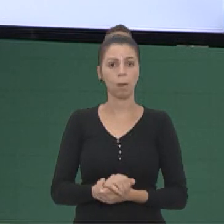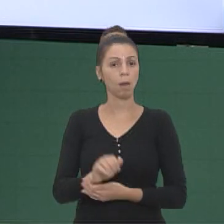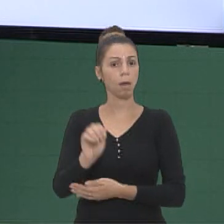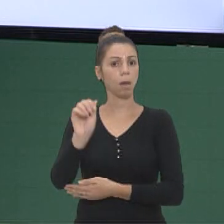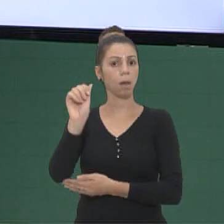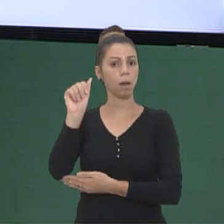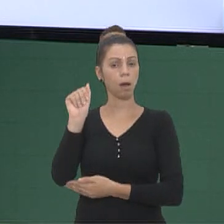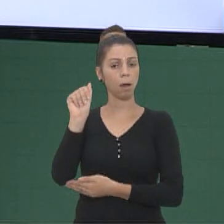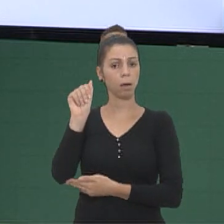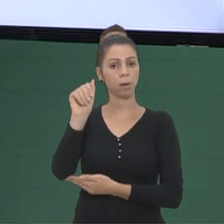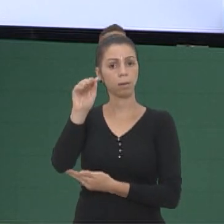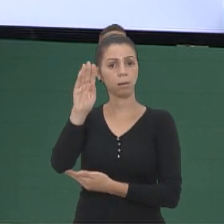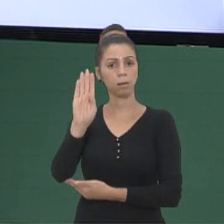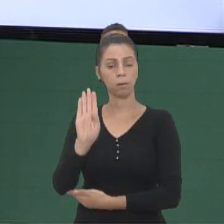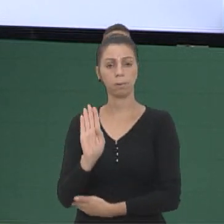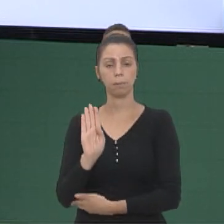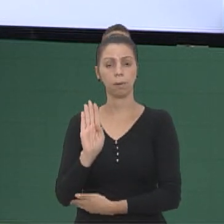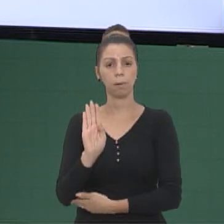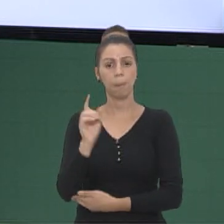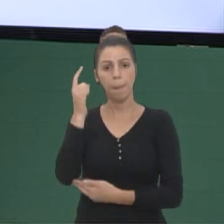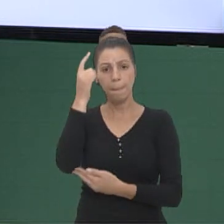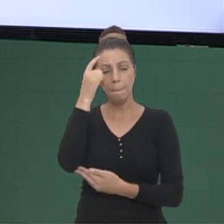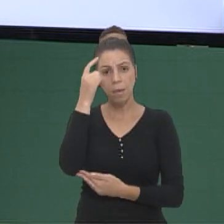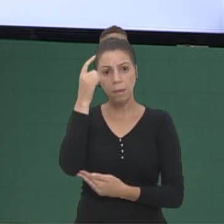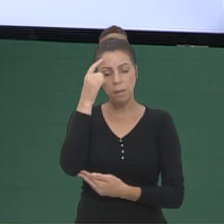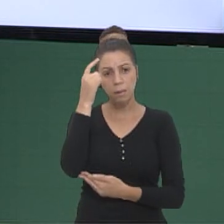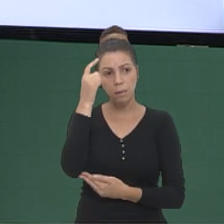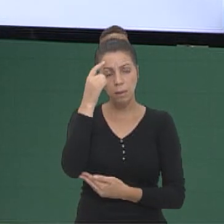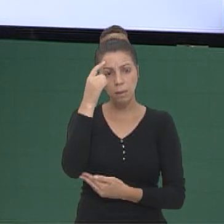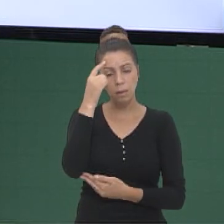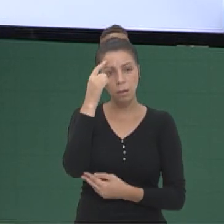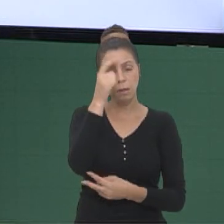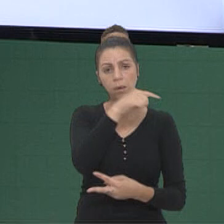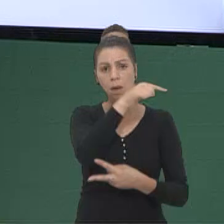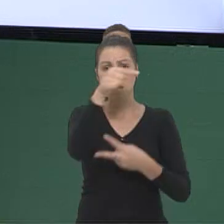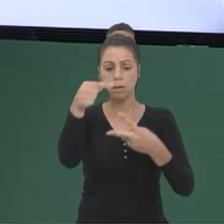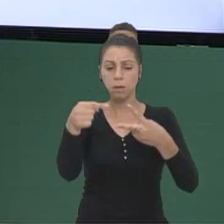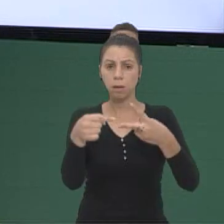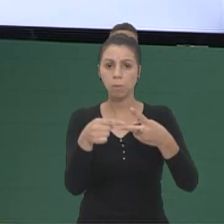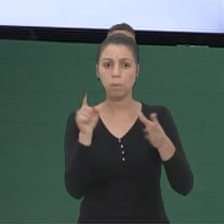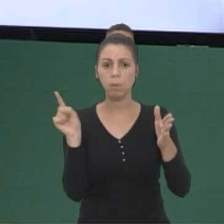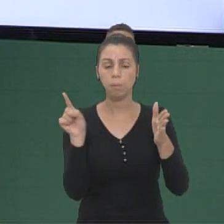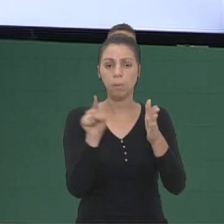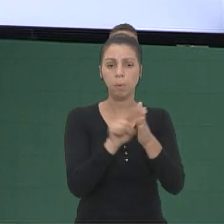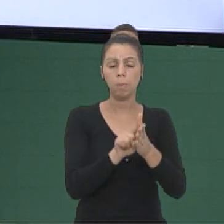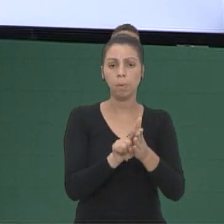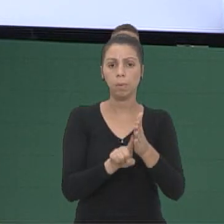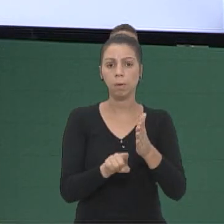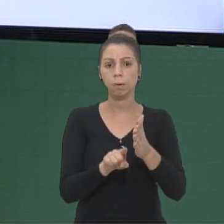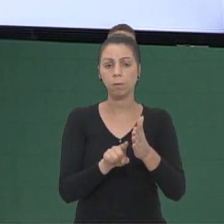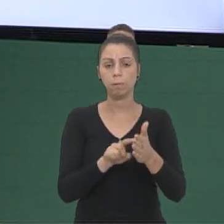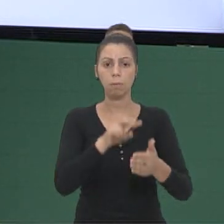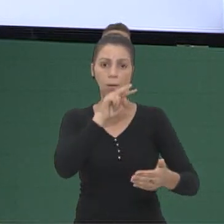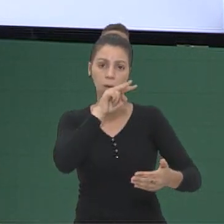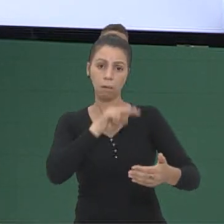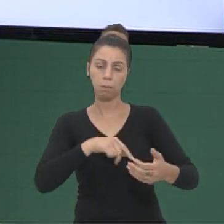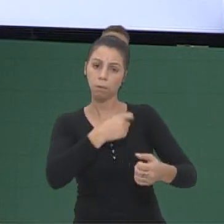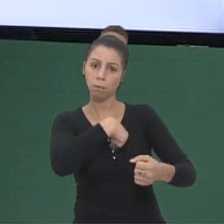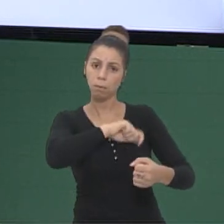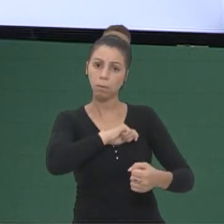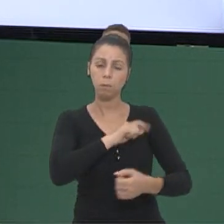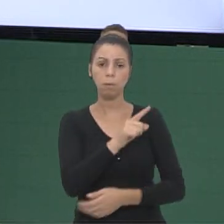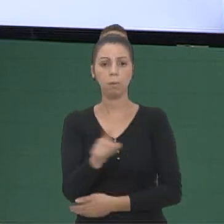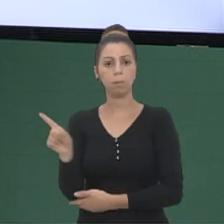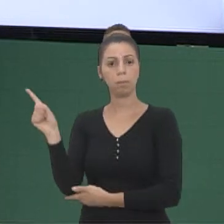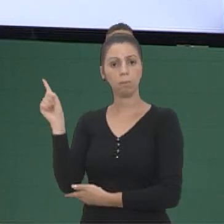Ritmo e palavras que se repitem? Pensem aí. E a segunda perguntinha. Que sugere o verso? E sé